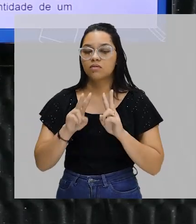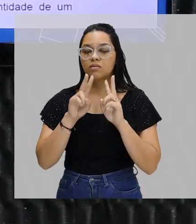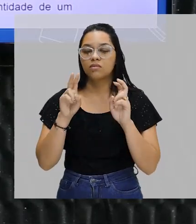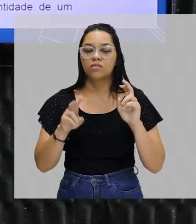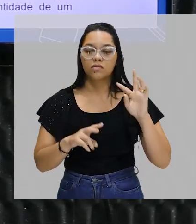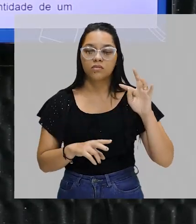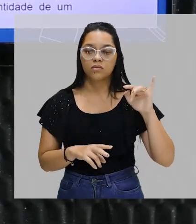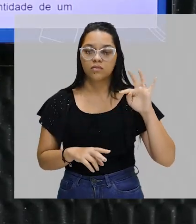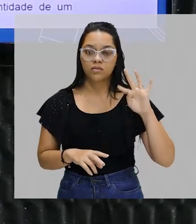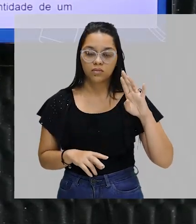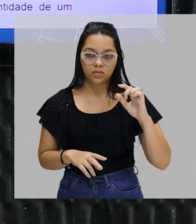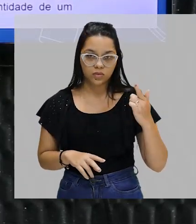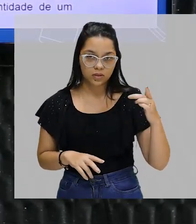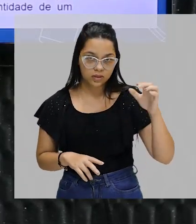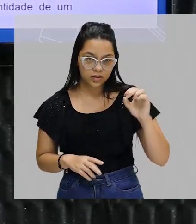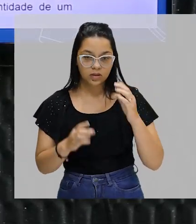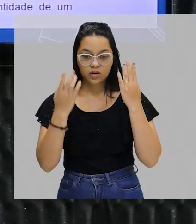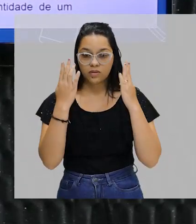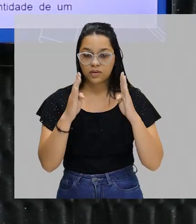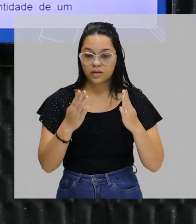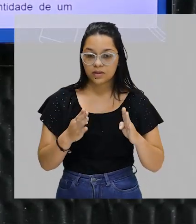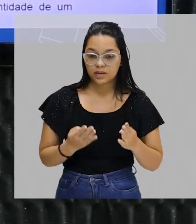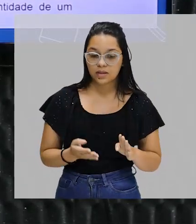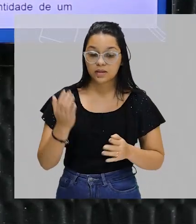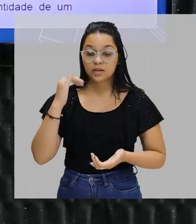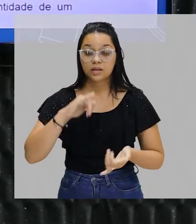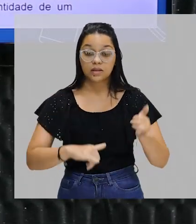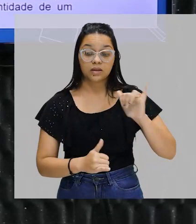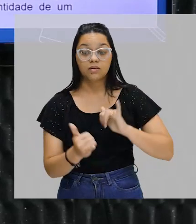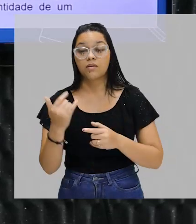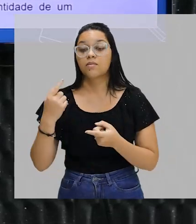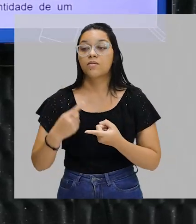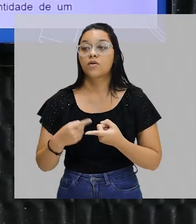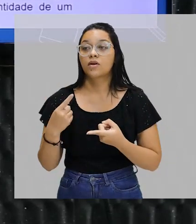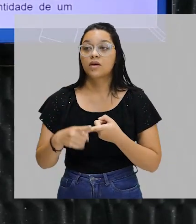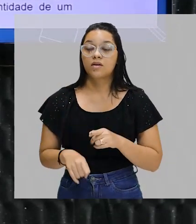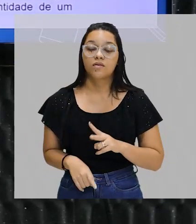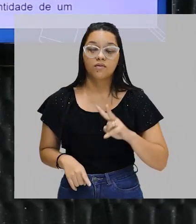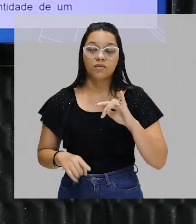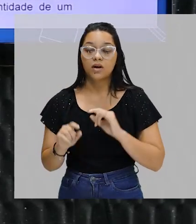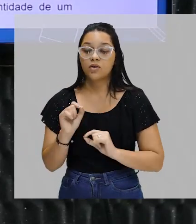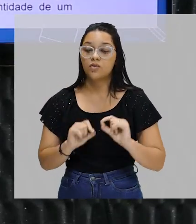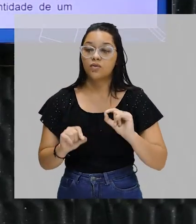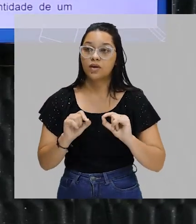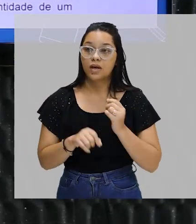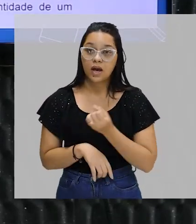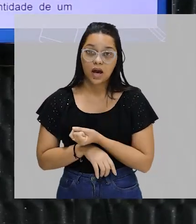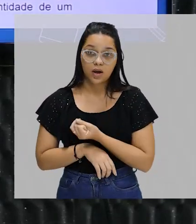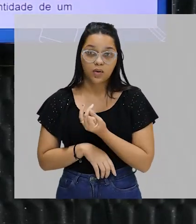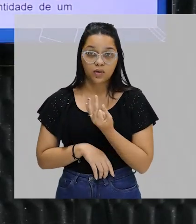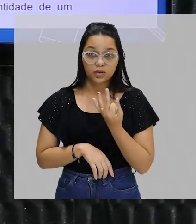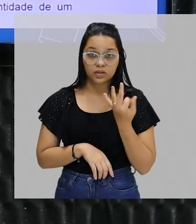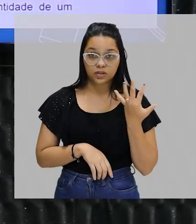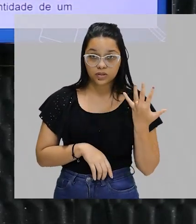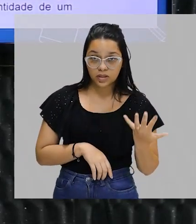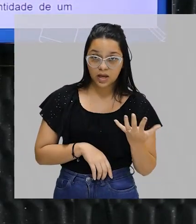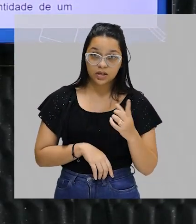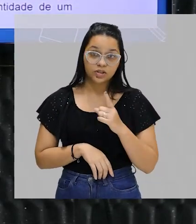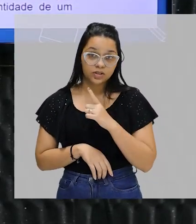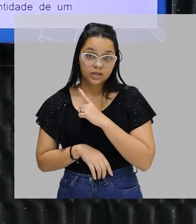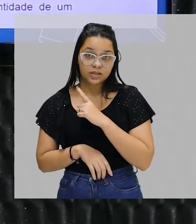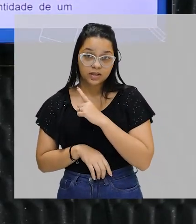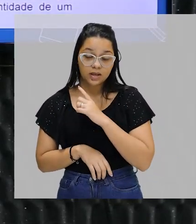uma análise química quantitativa, porque nós vamos quantificar a